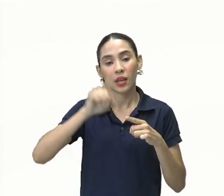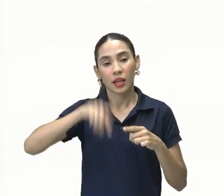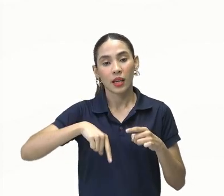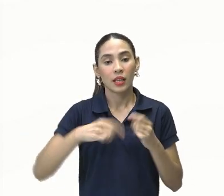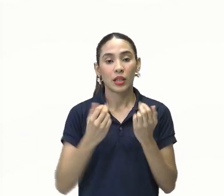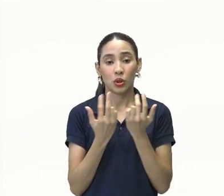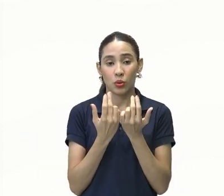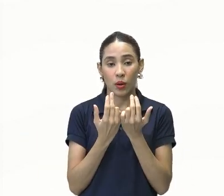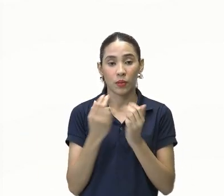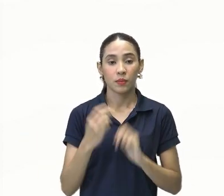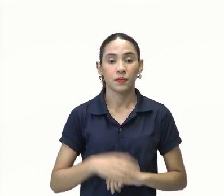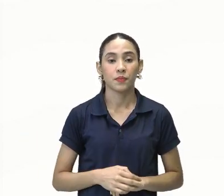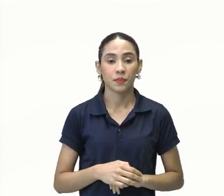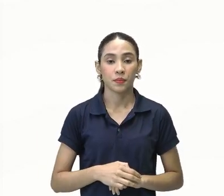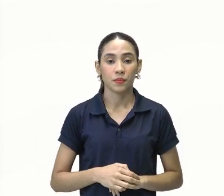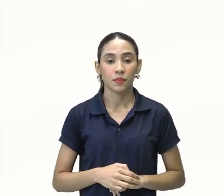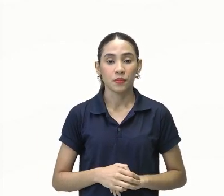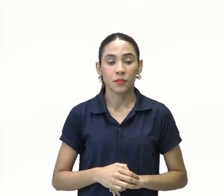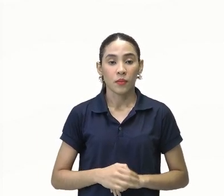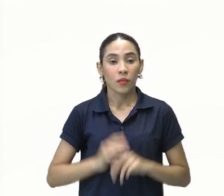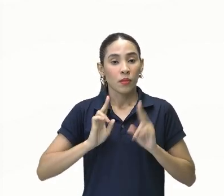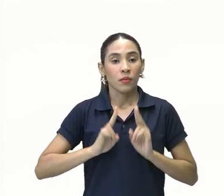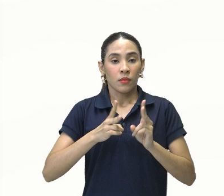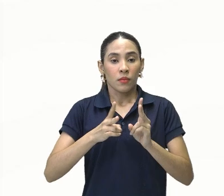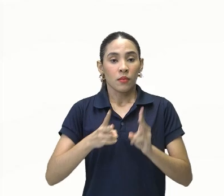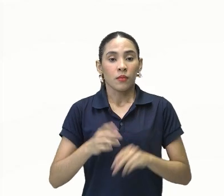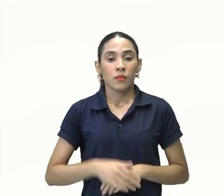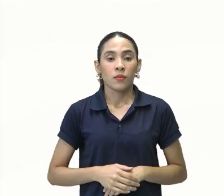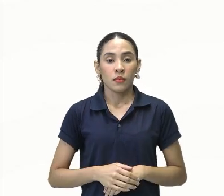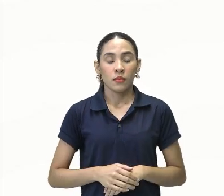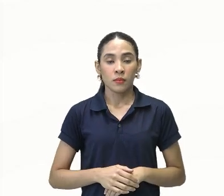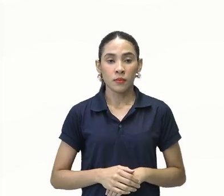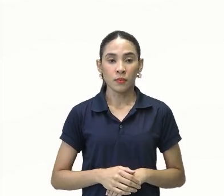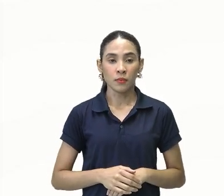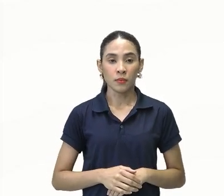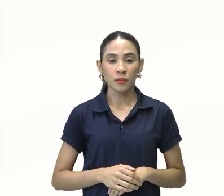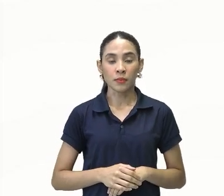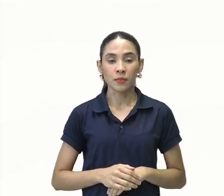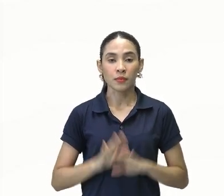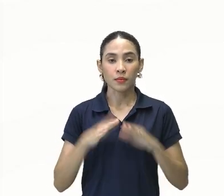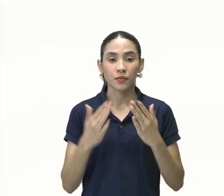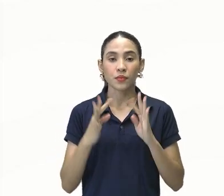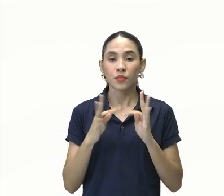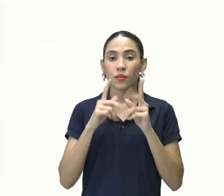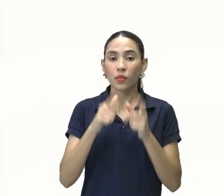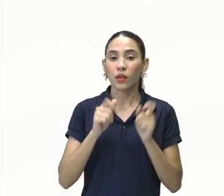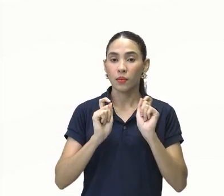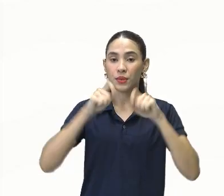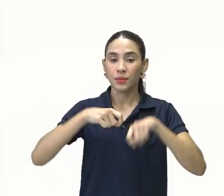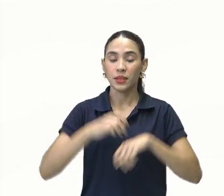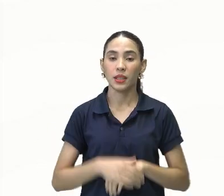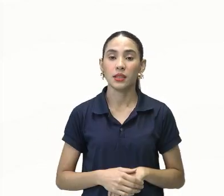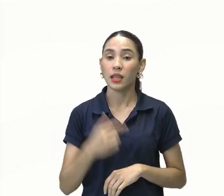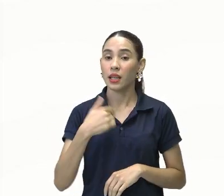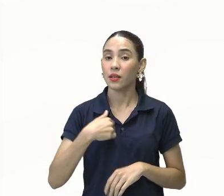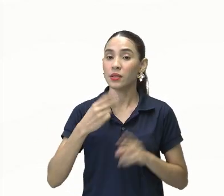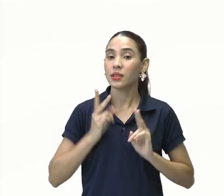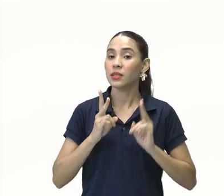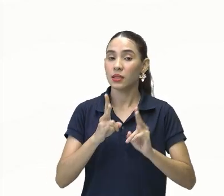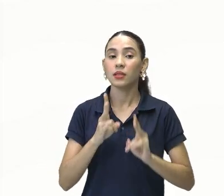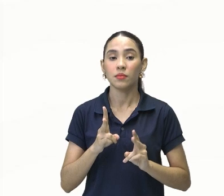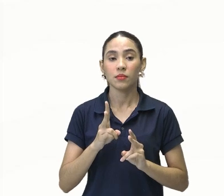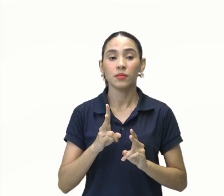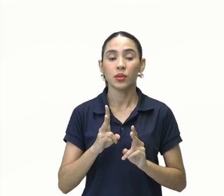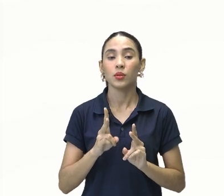elementos iguais. Continuando aqui a nossa solução, para todas as possibilidades, eu sempre